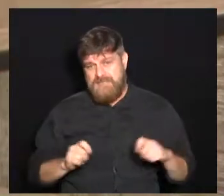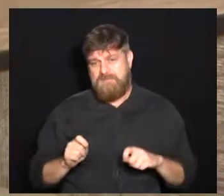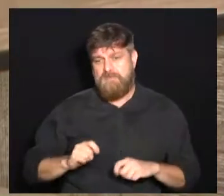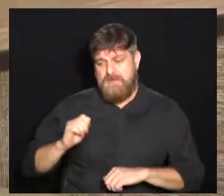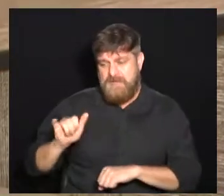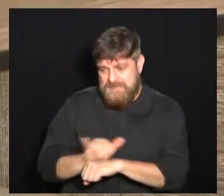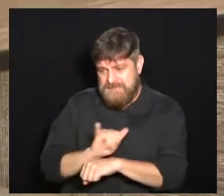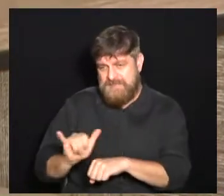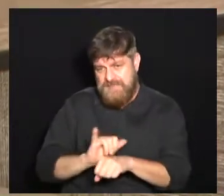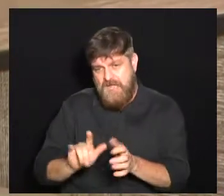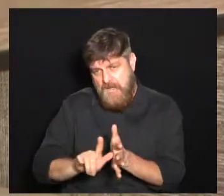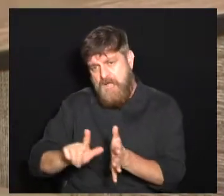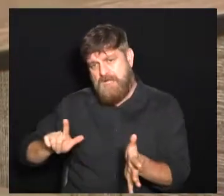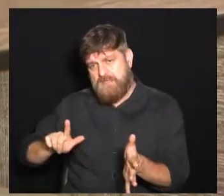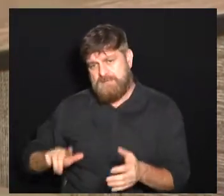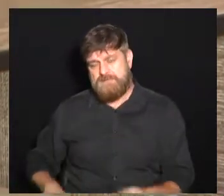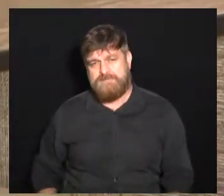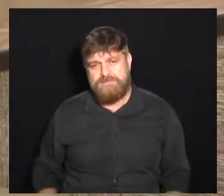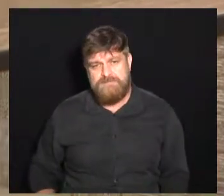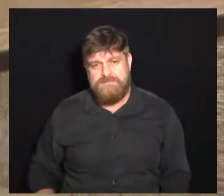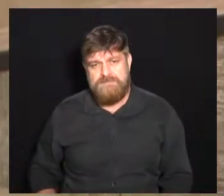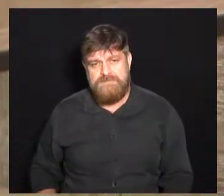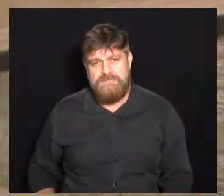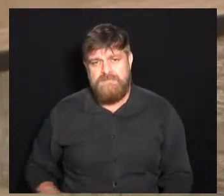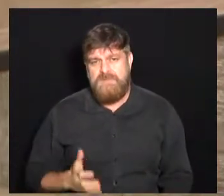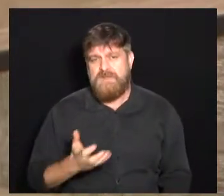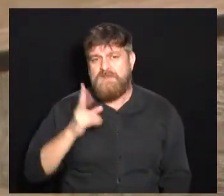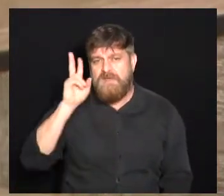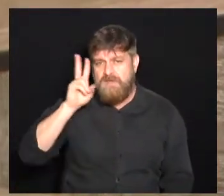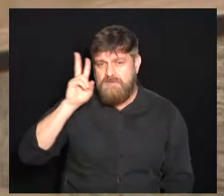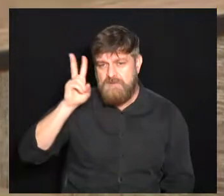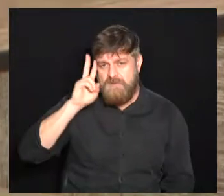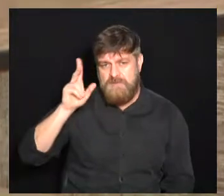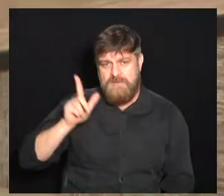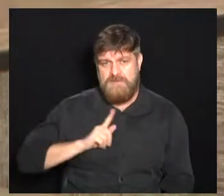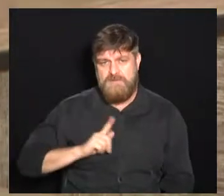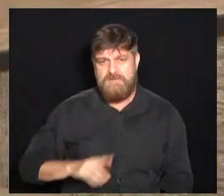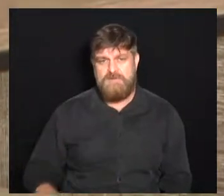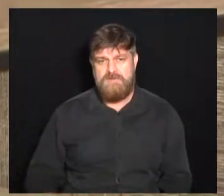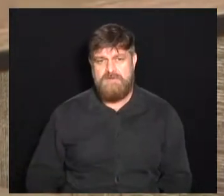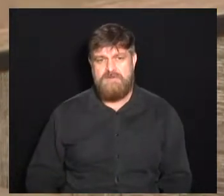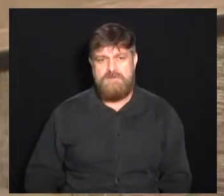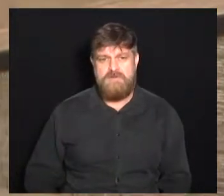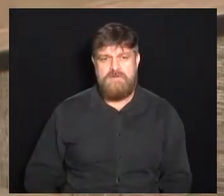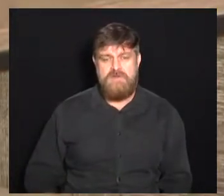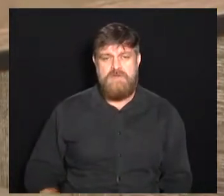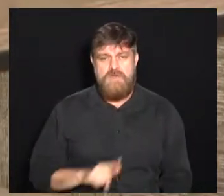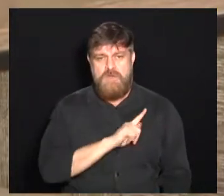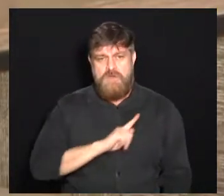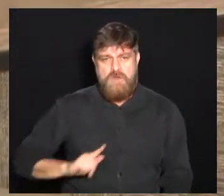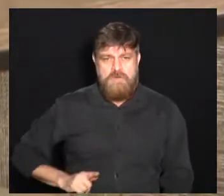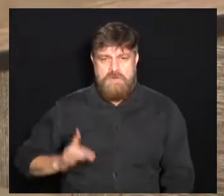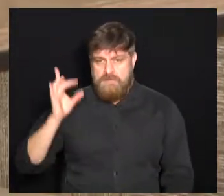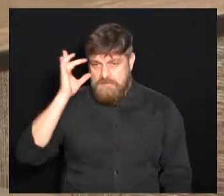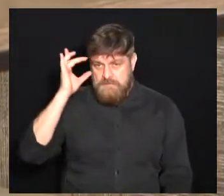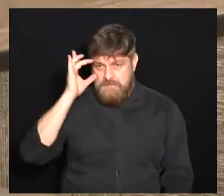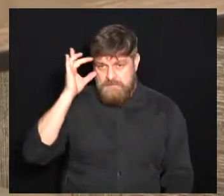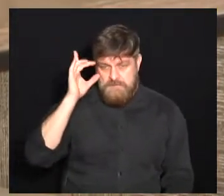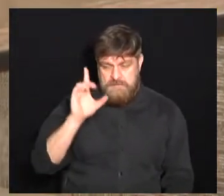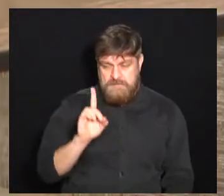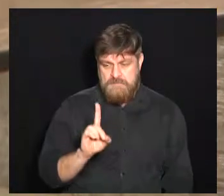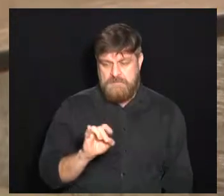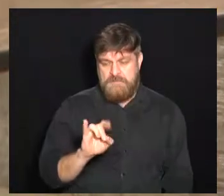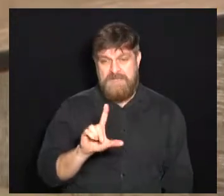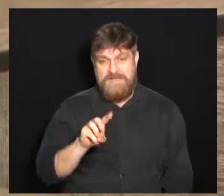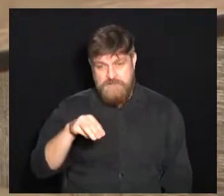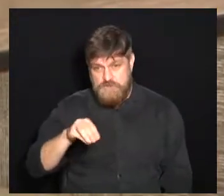medidas teriam sido adotadas. Eu quero lembrar que foi o governo Dilma, do PT, que criou a lei que